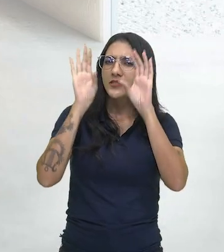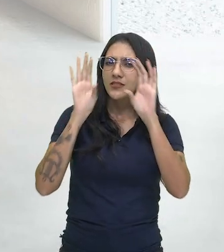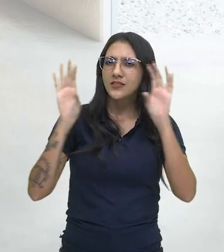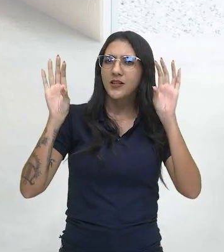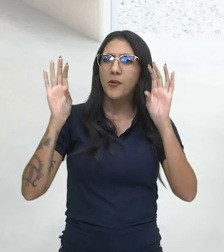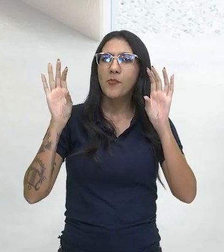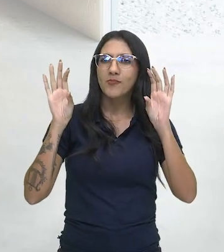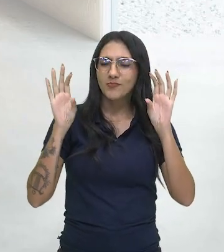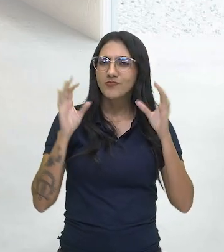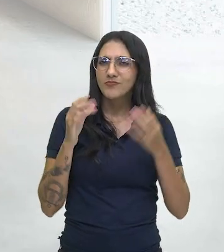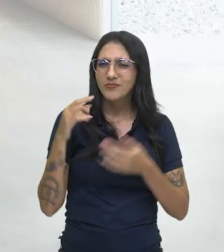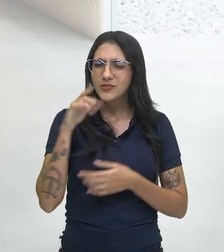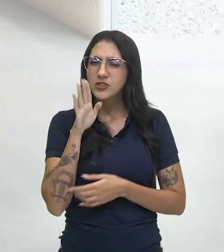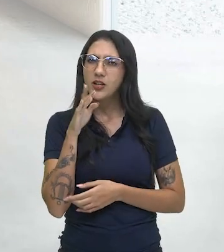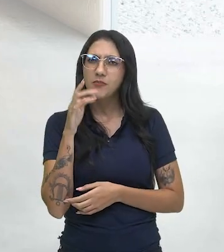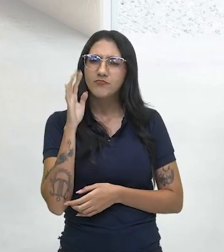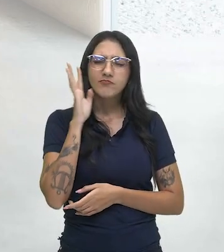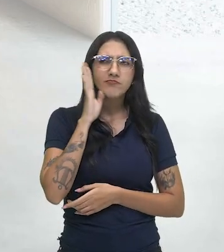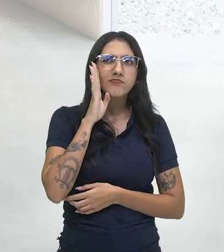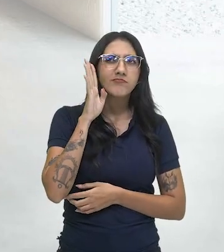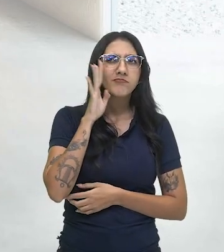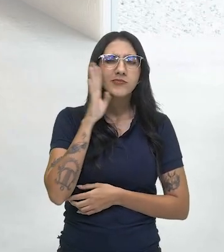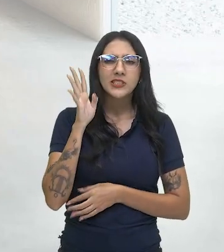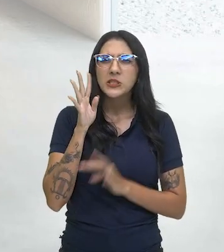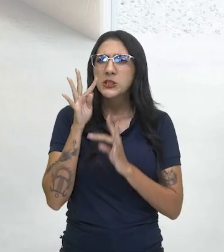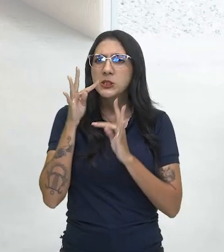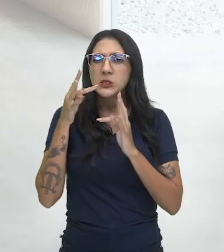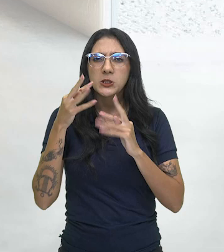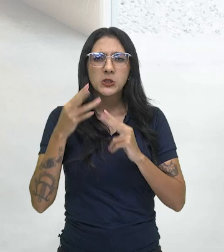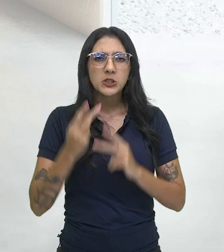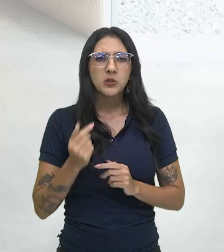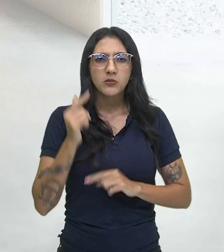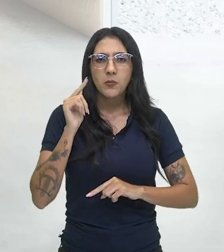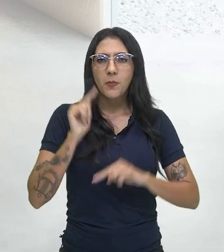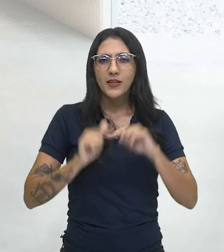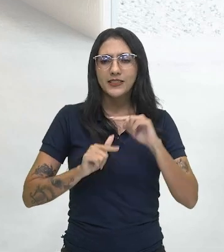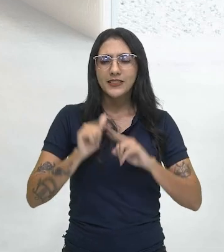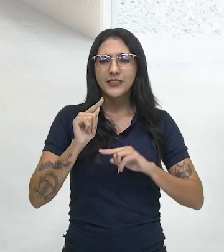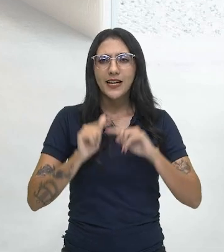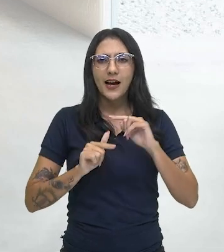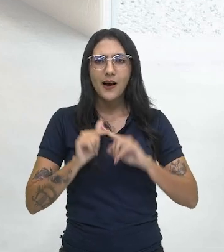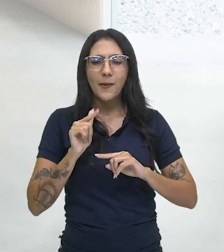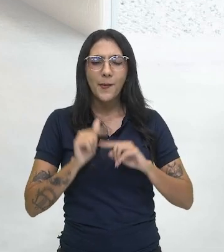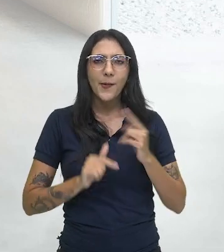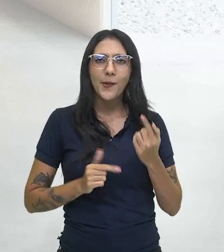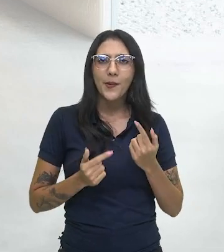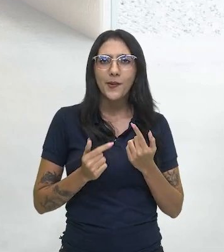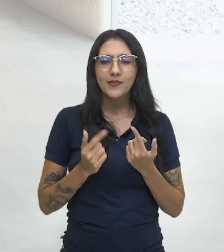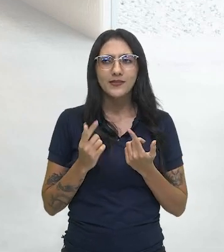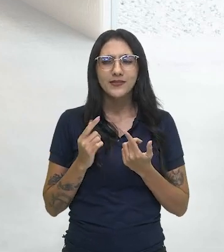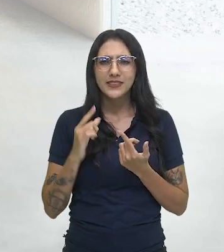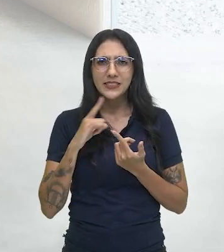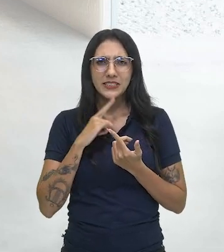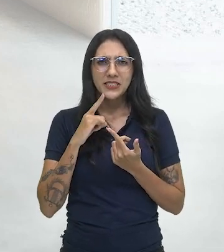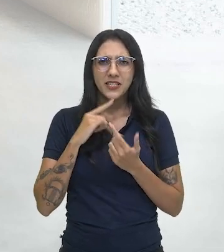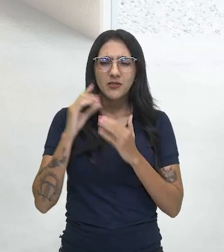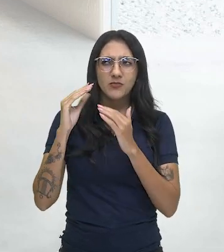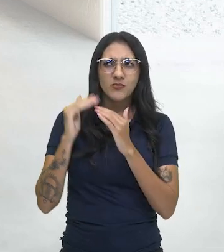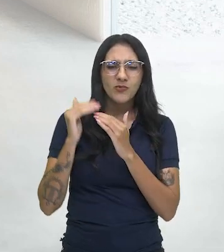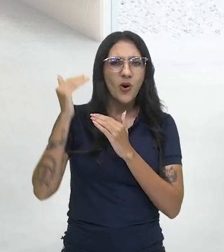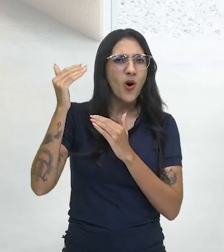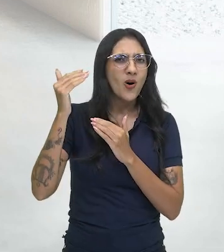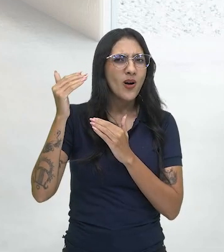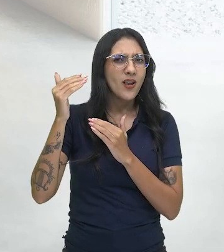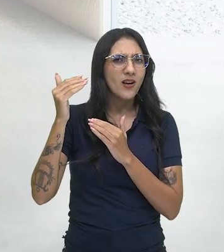Já imaginou toda a sujeira que a gente deixou lá no espaço?